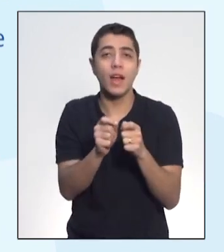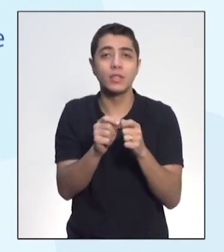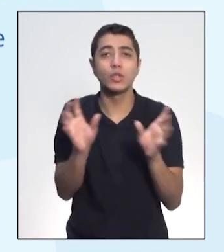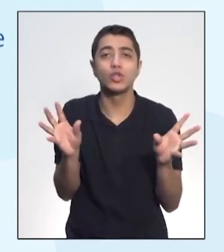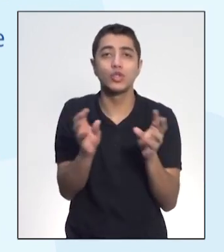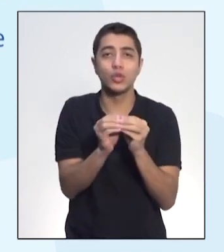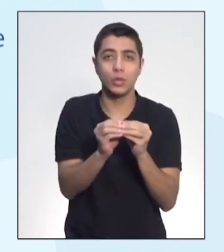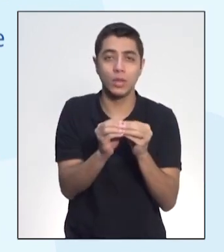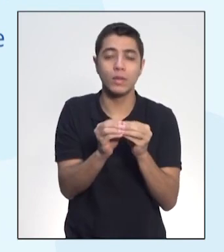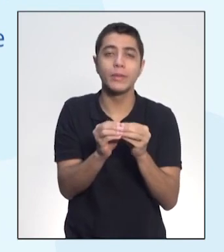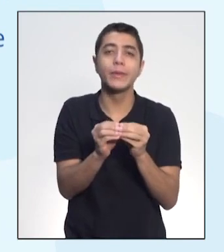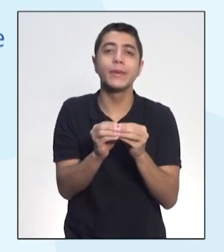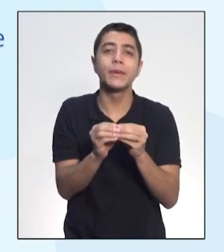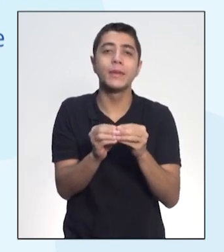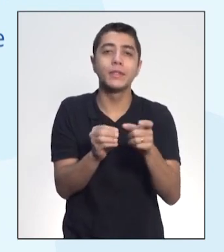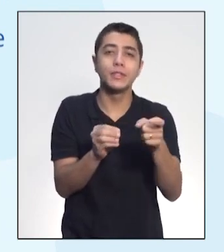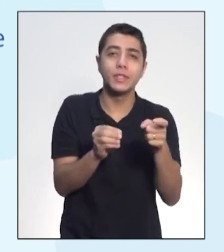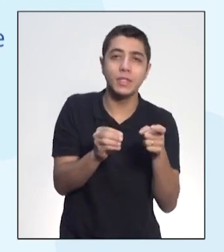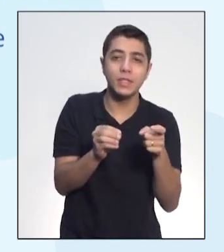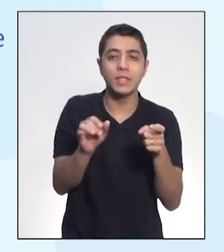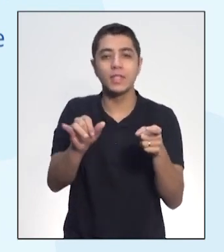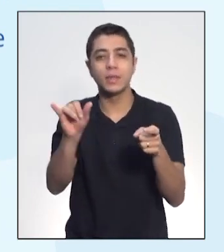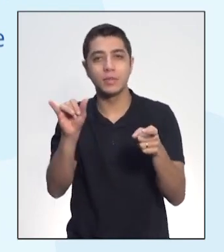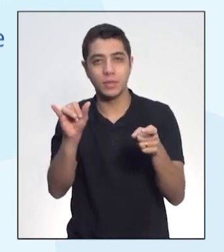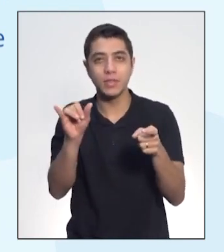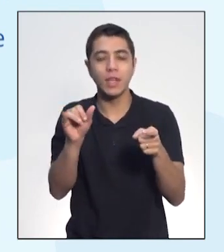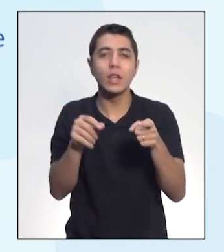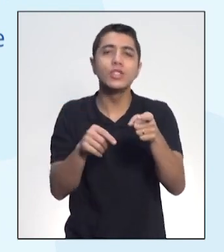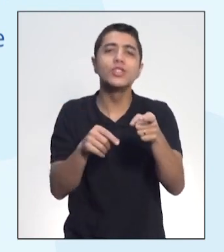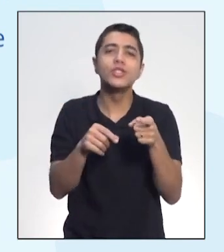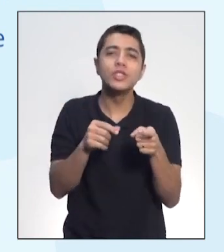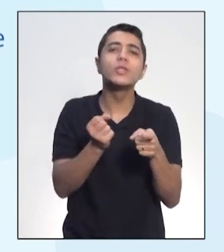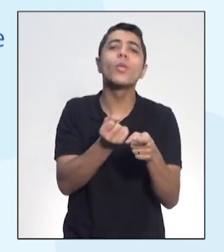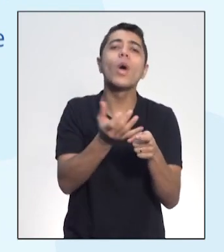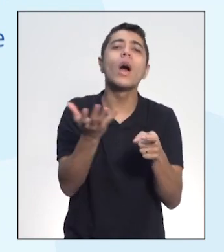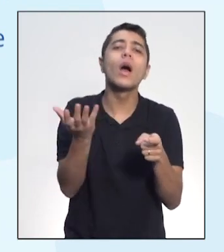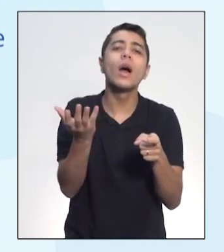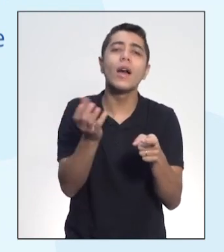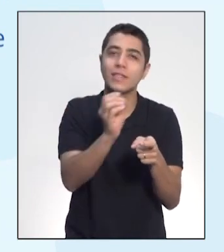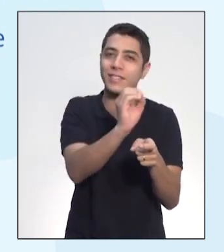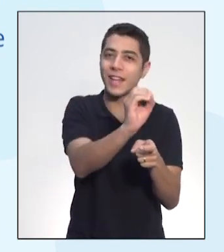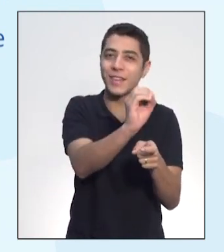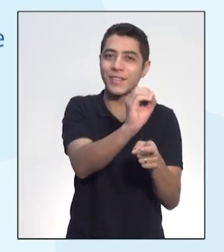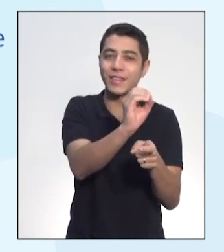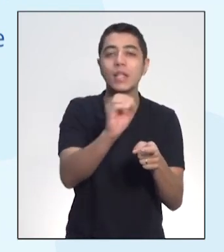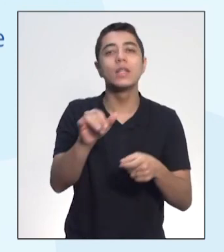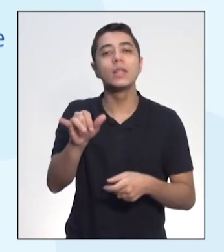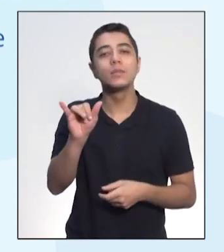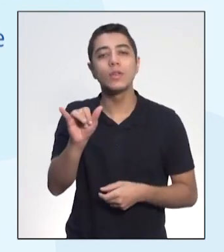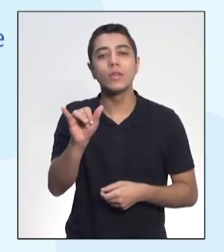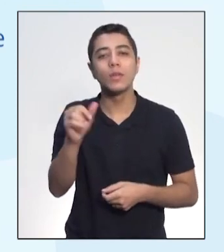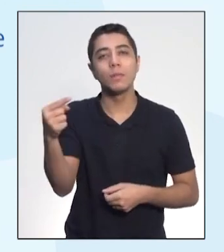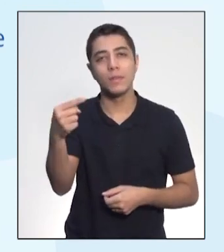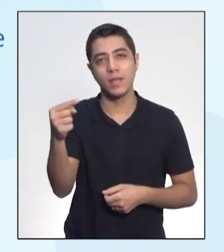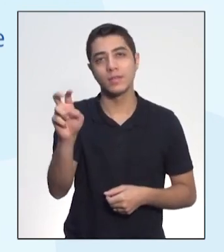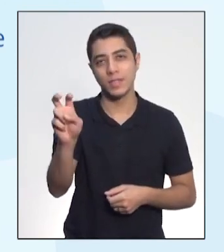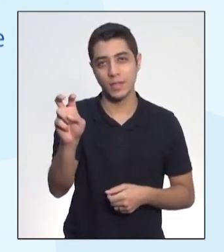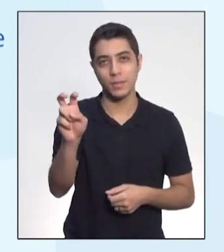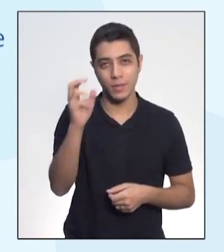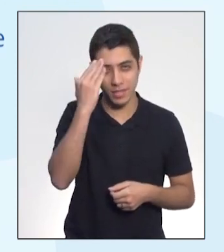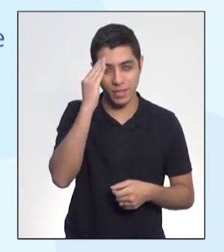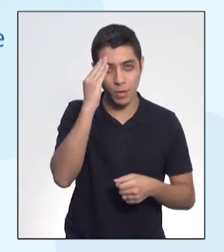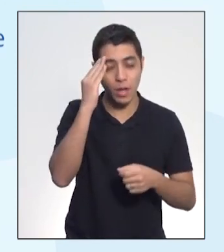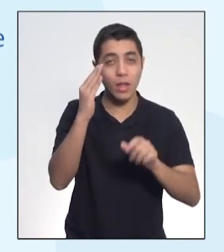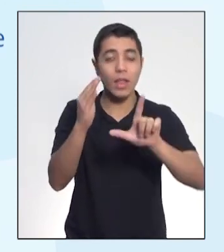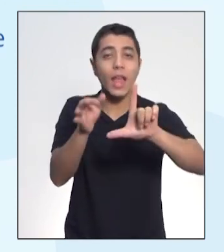Y. Lembra que sempre que é em cima do eixo, uma das coordenadas é 0. Então, se está em cima do eixo Y, o X